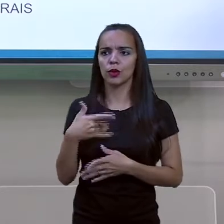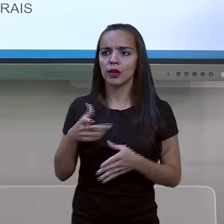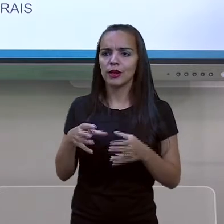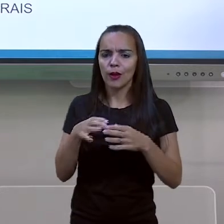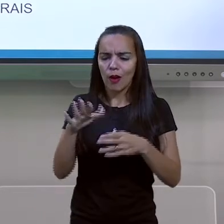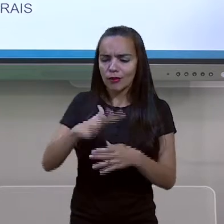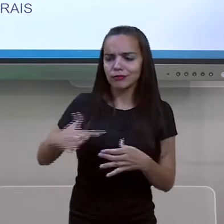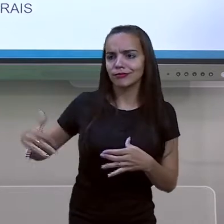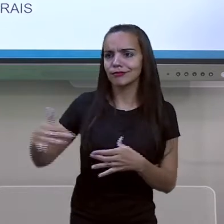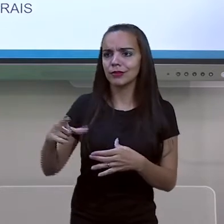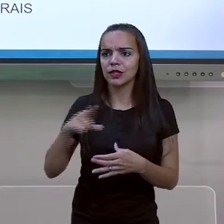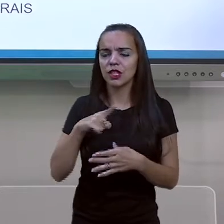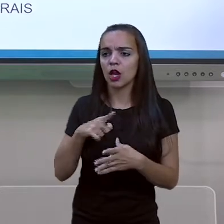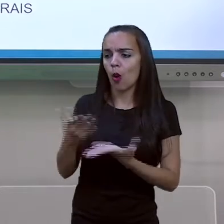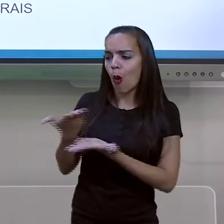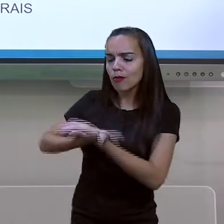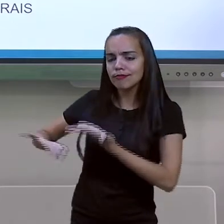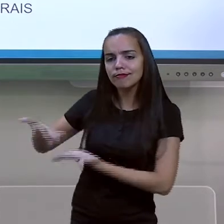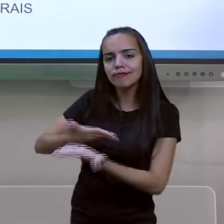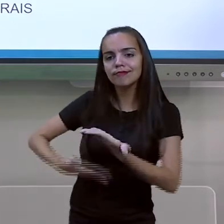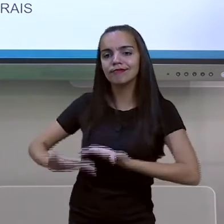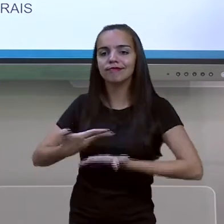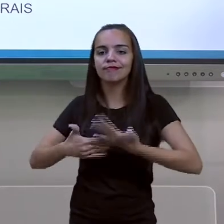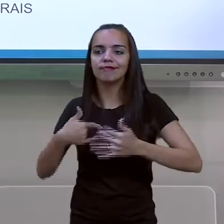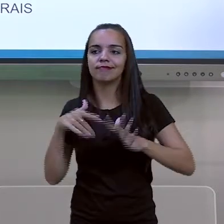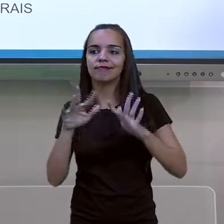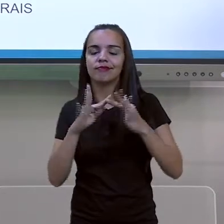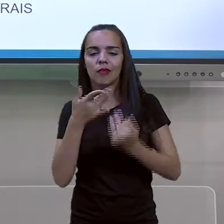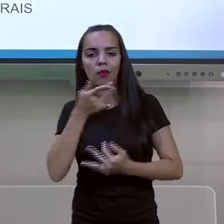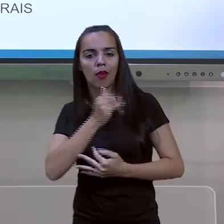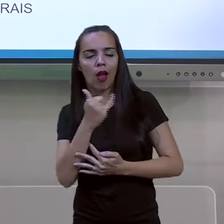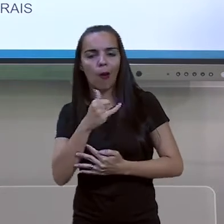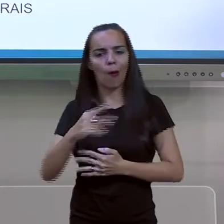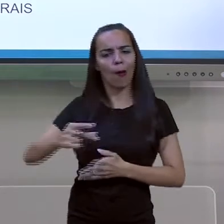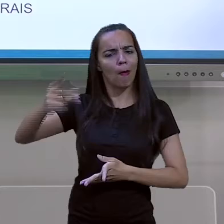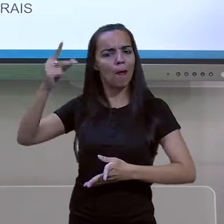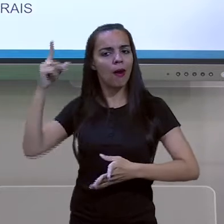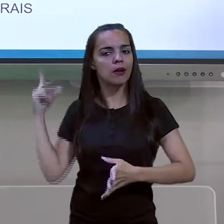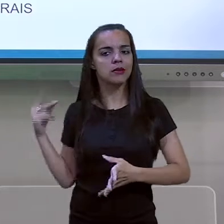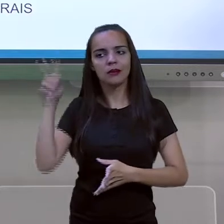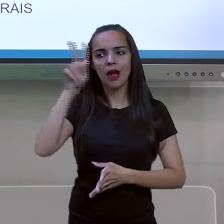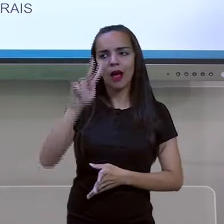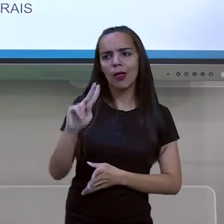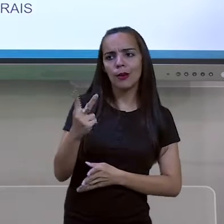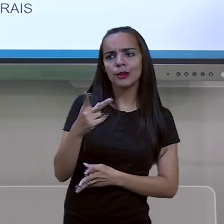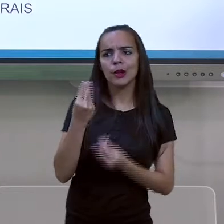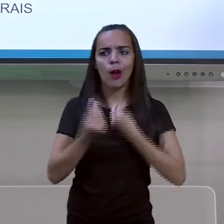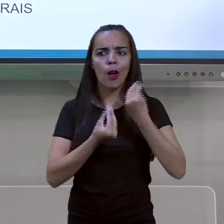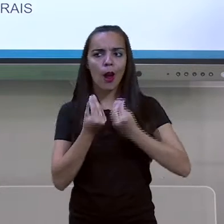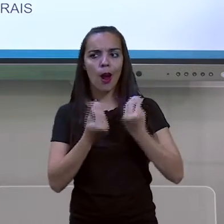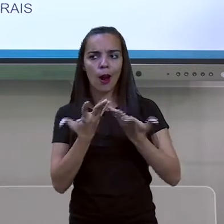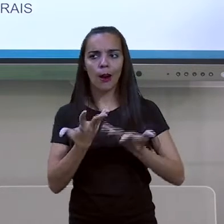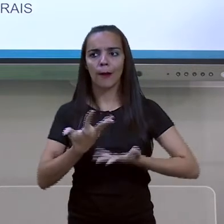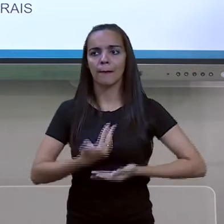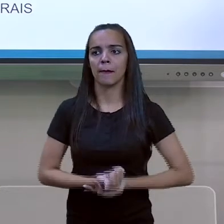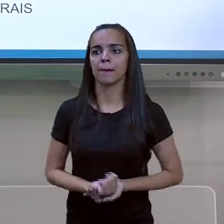nosso meio familiar. E ali no nosso meio familiar já está embutido ali